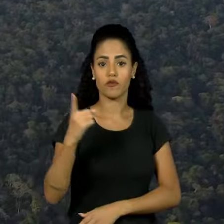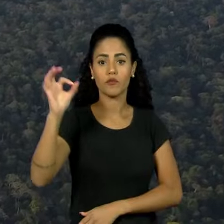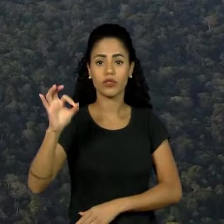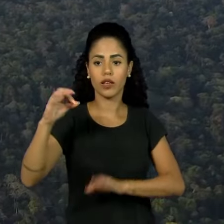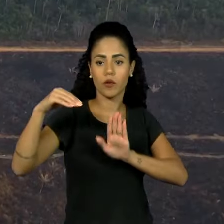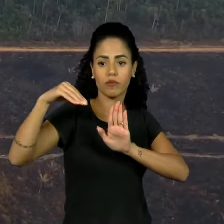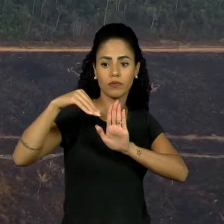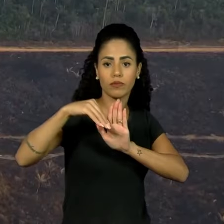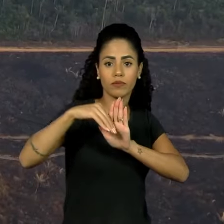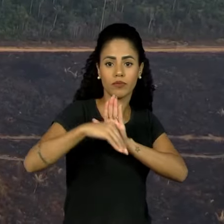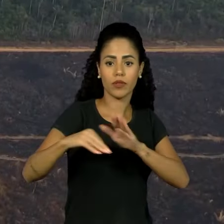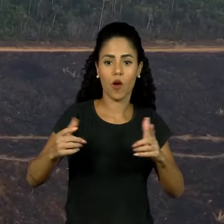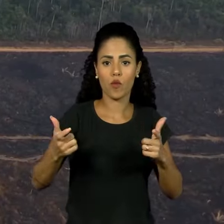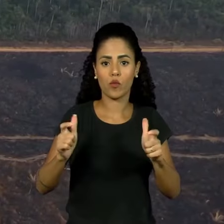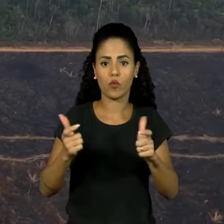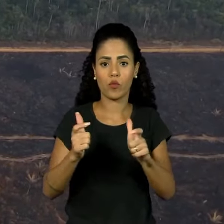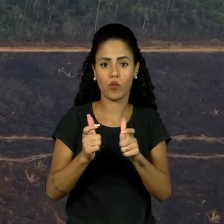21,8% e no Pantanal